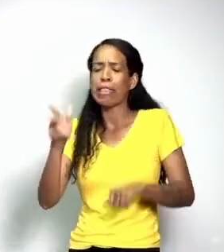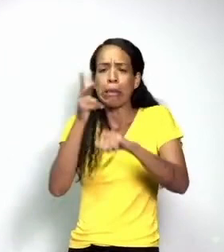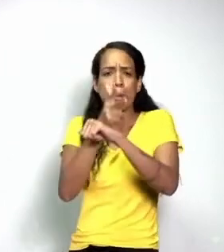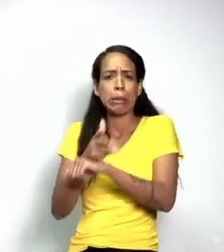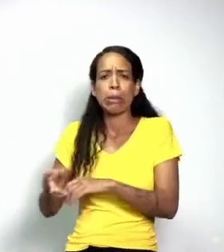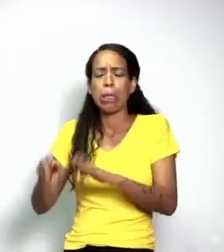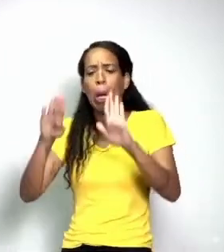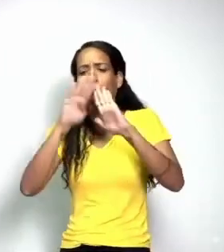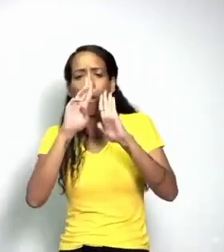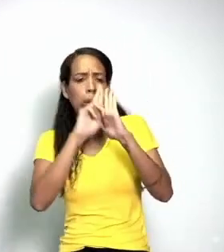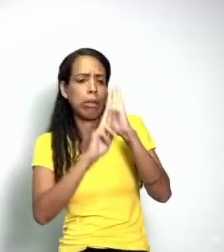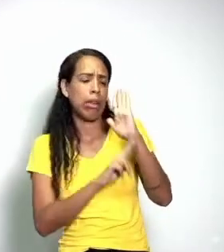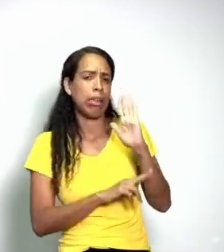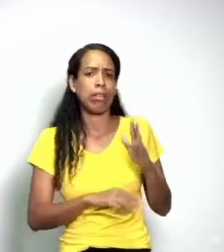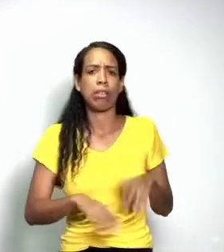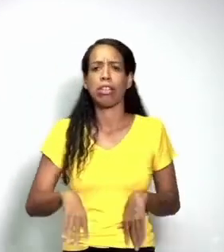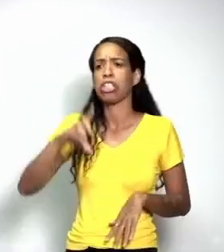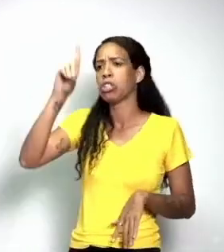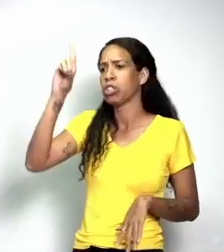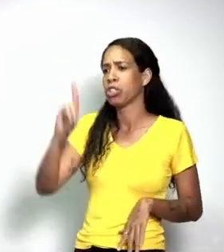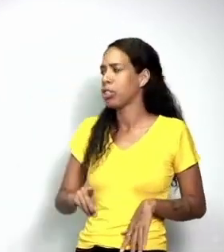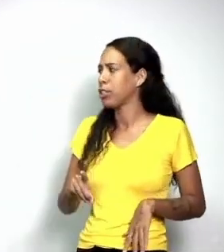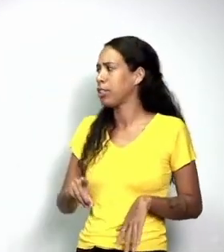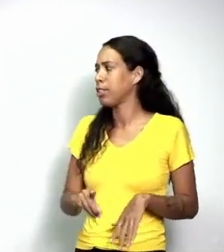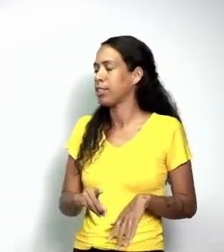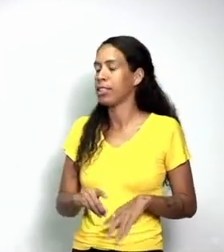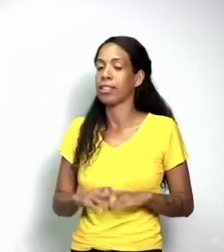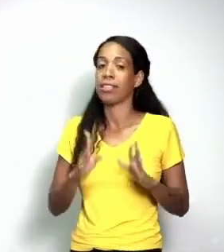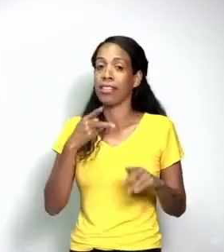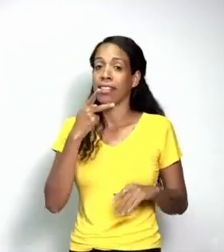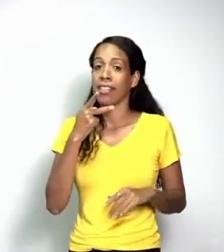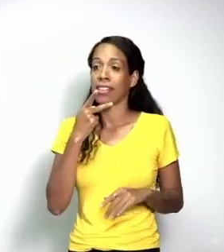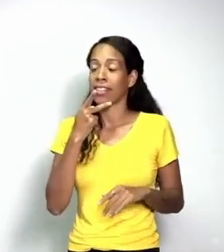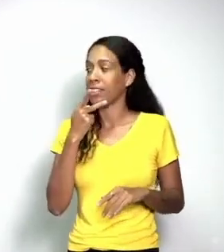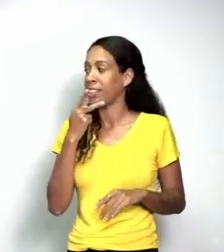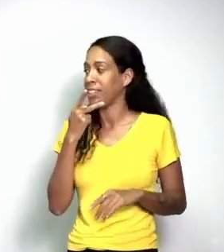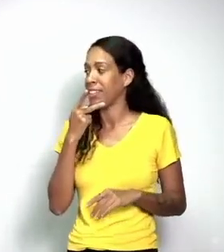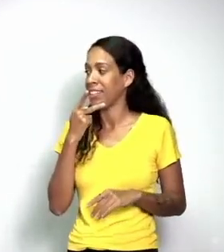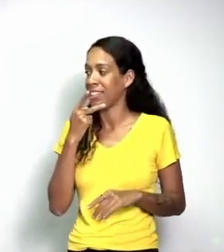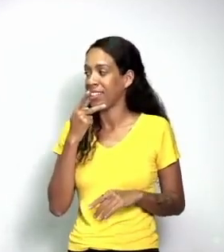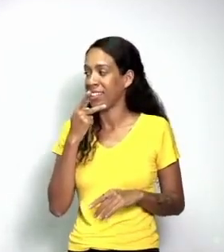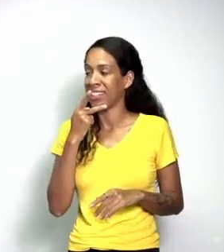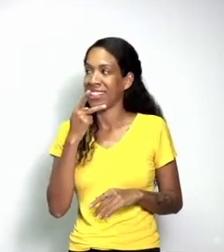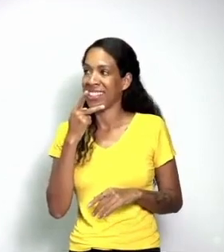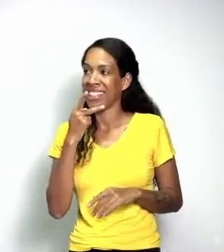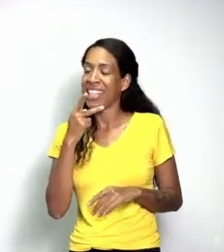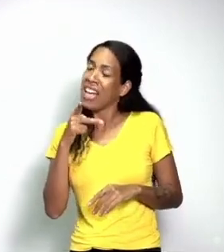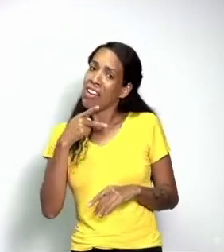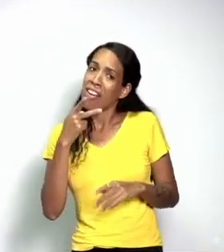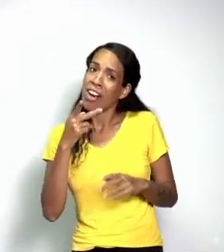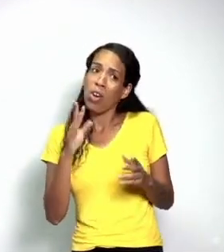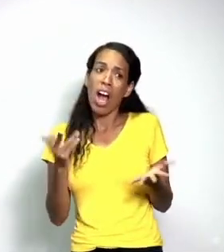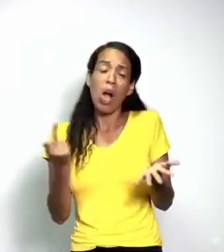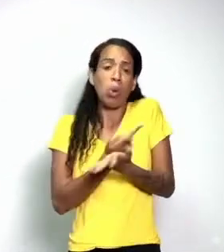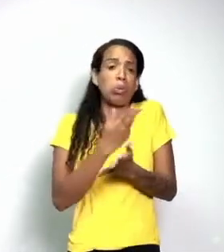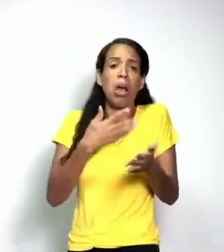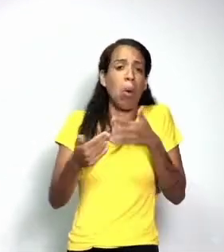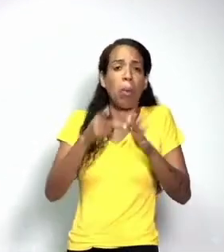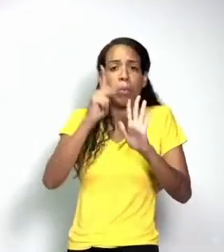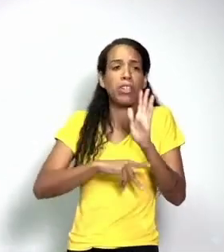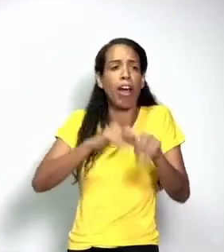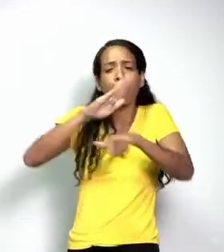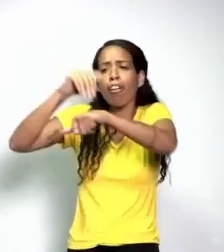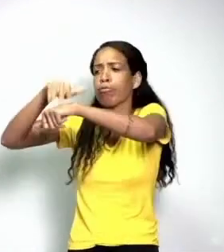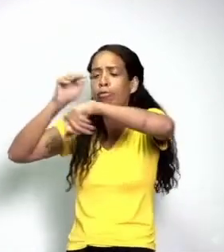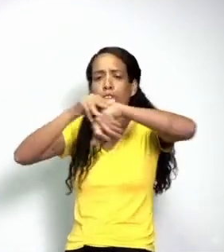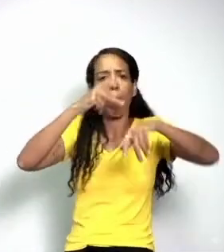cinegrafistas, cinegrafistas, roteiristas, roteiristas, diretores. diretores. E aí, quando sobra a grana, nós chamamos a galera para colar com a gente também. E a